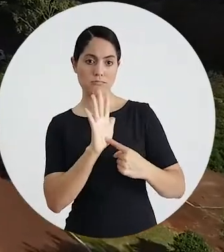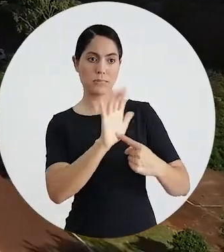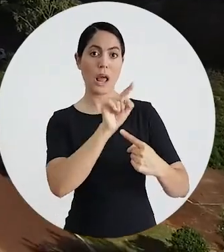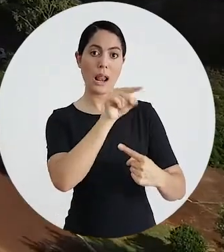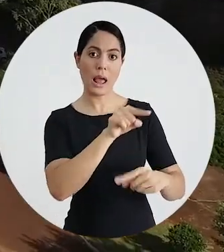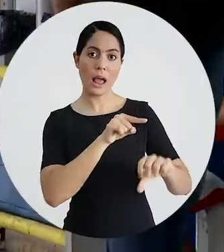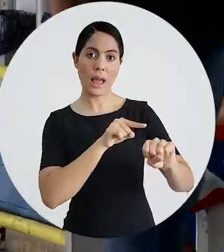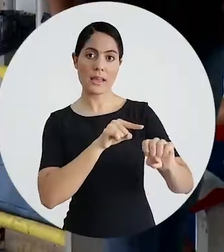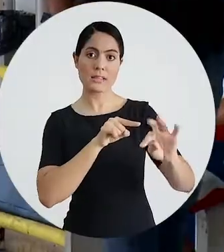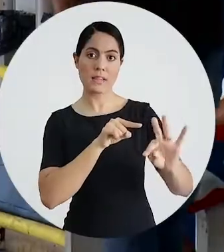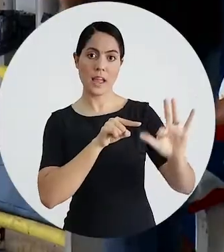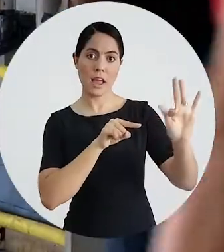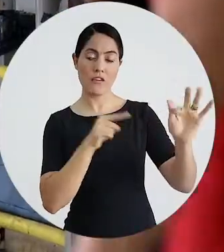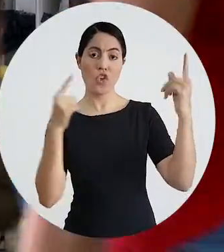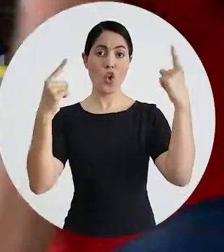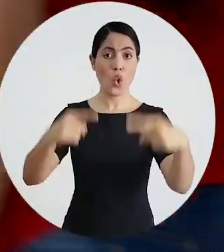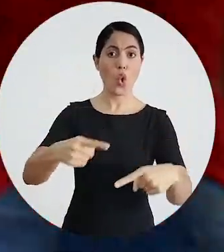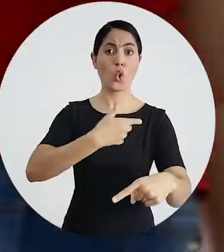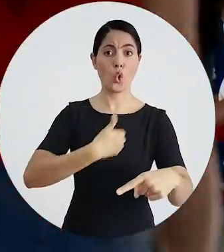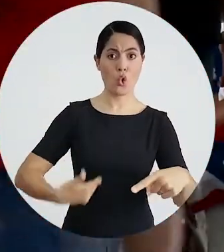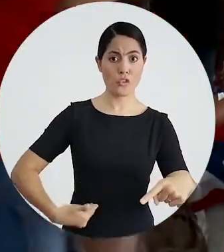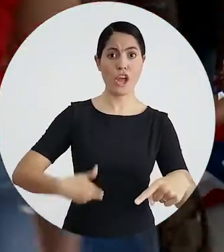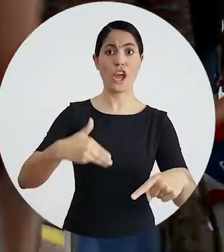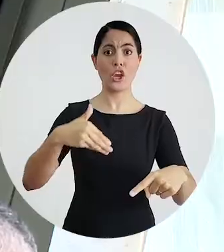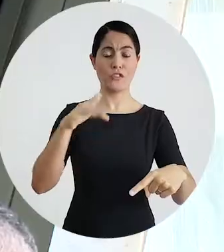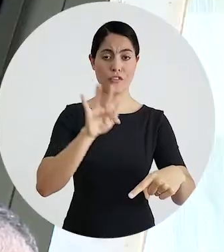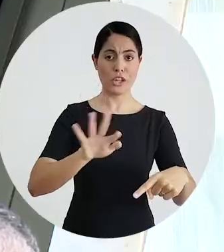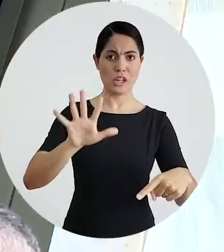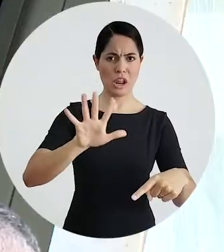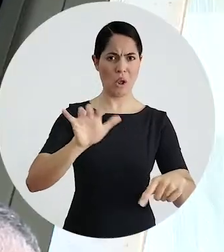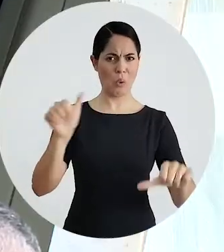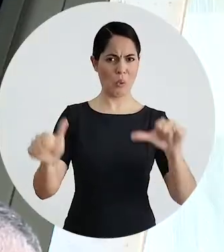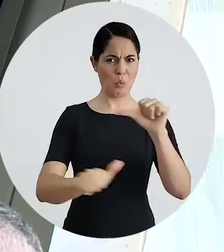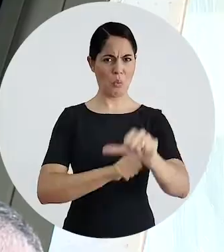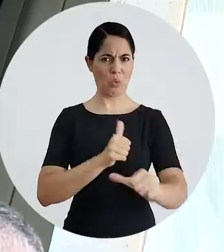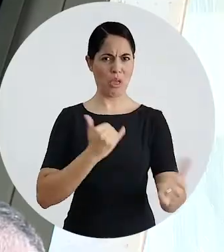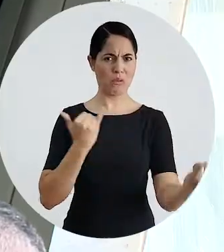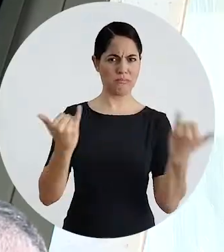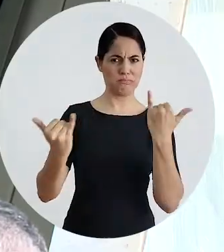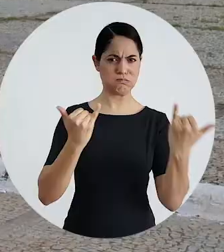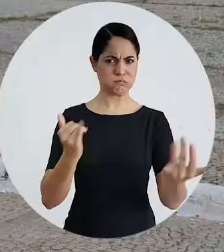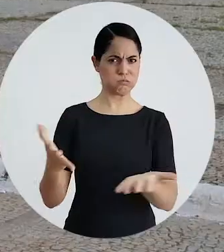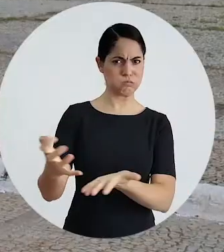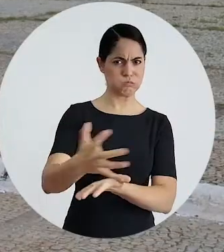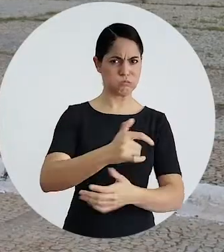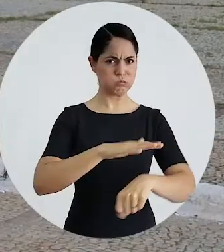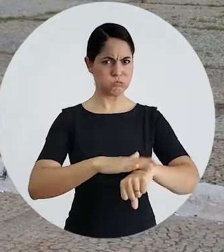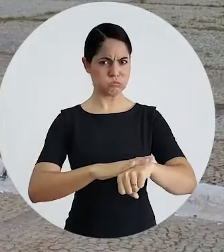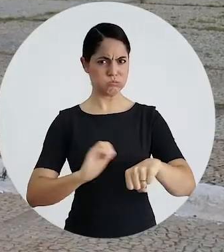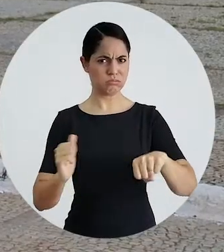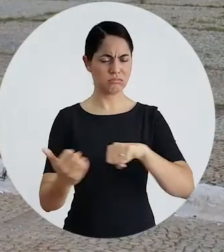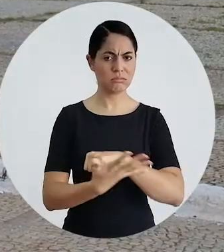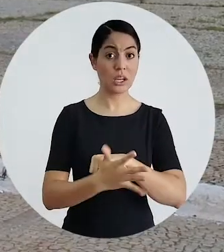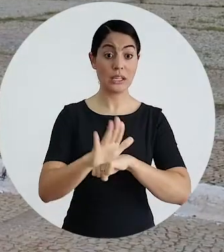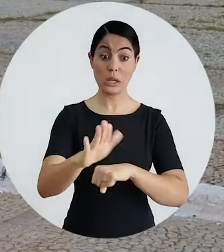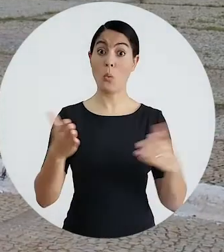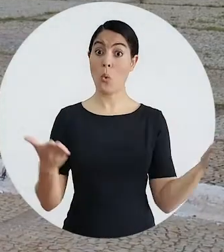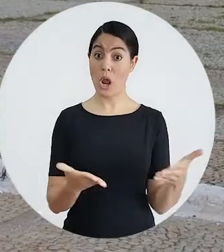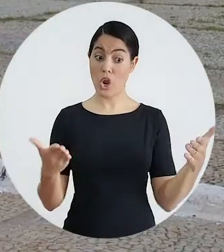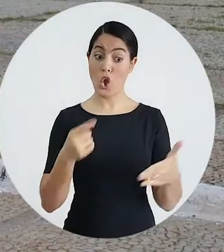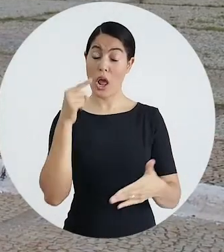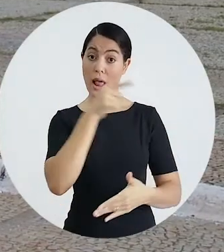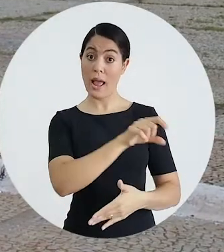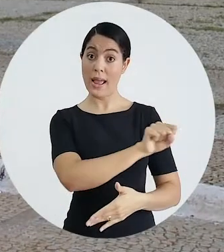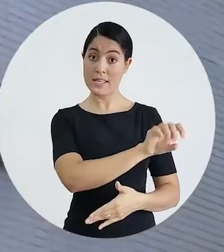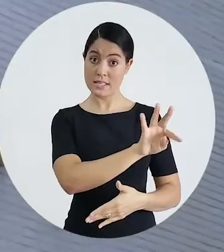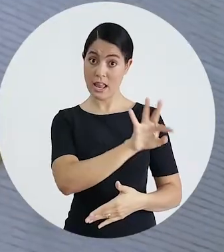a determinação do governo para alterar a forma de divulgação dos dados da pandemia. Os ministros determinaram que, a partir